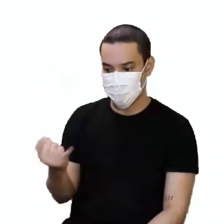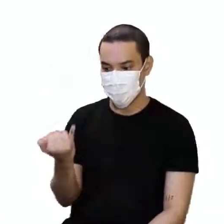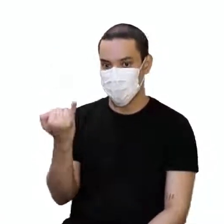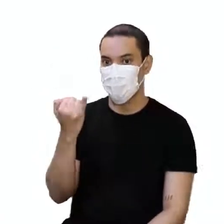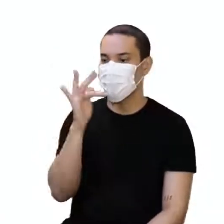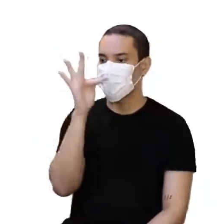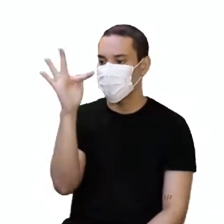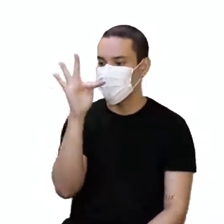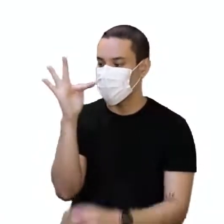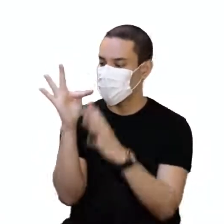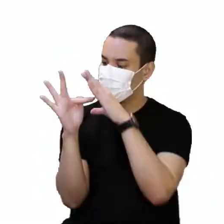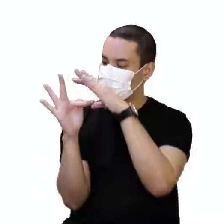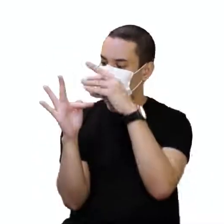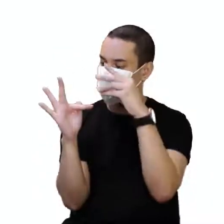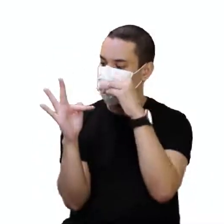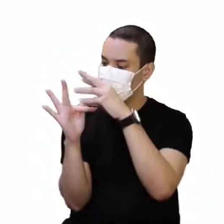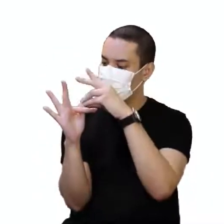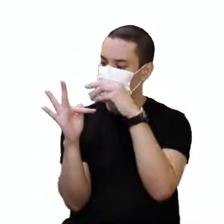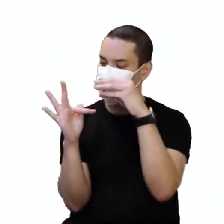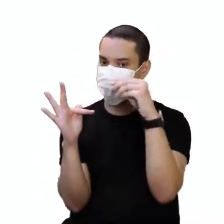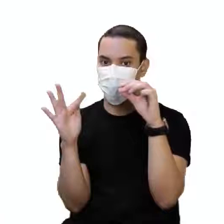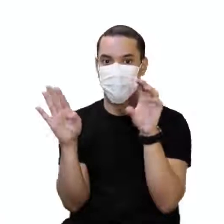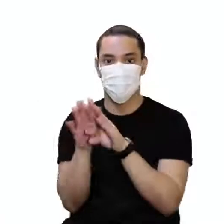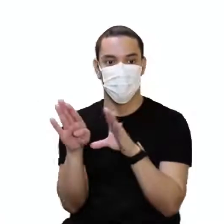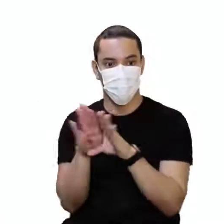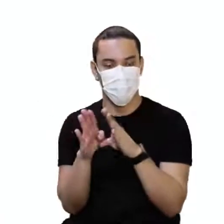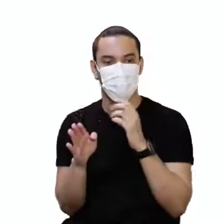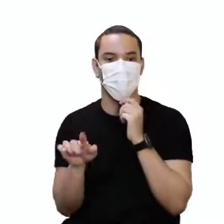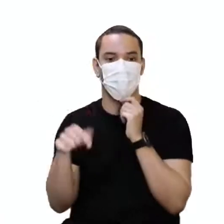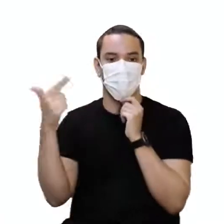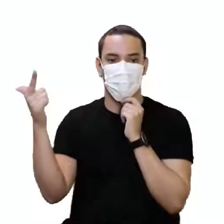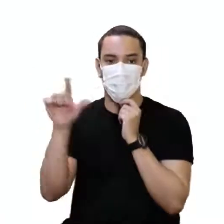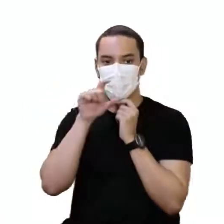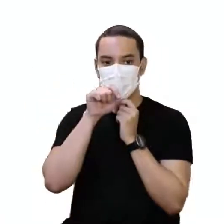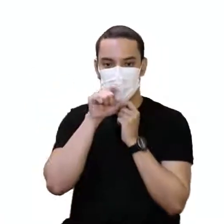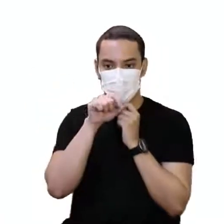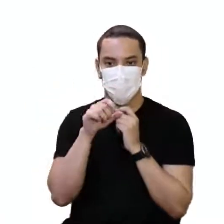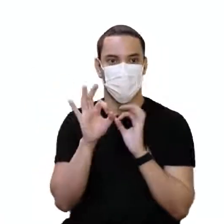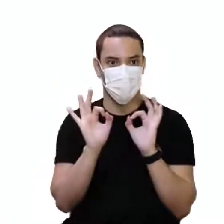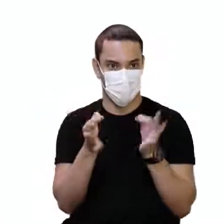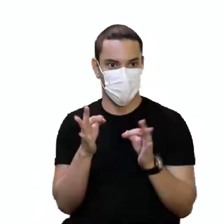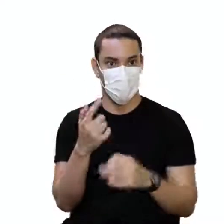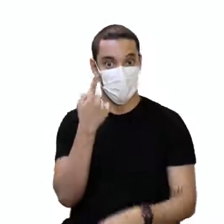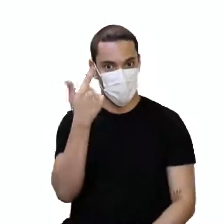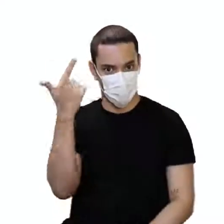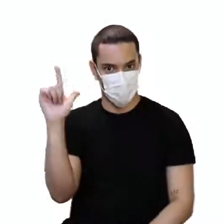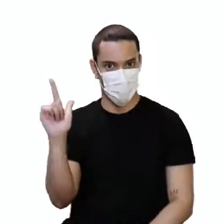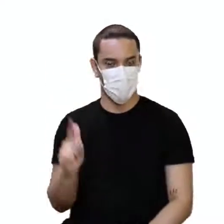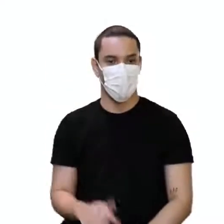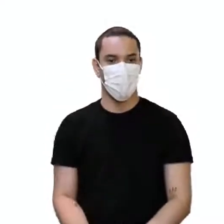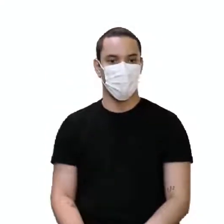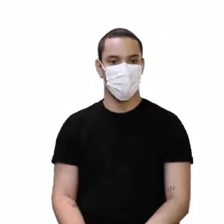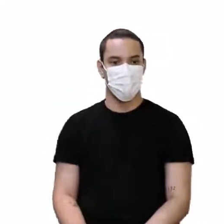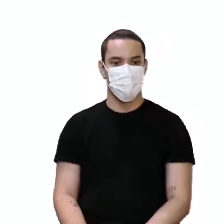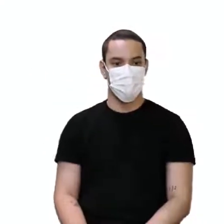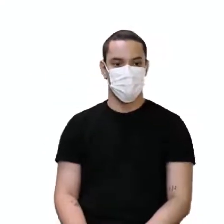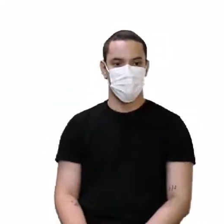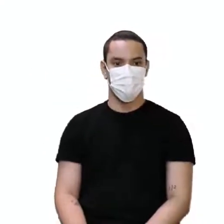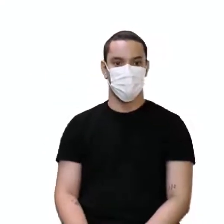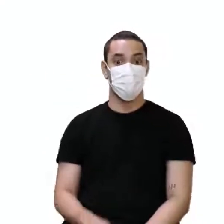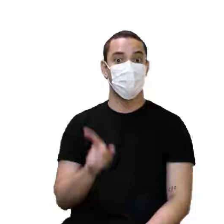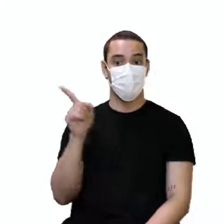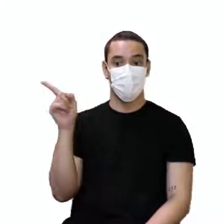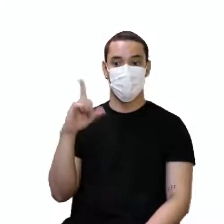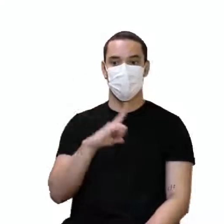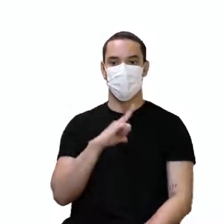se alimentar de alguns pequeninos insetos, tá? E a gente tem as araras. Vamos ver outros? Olha lá.